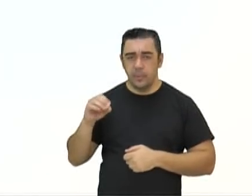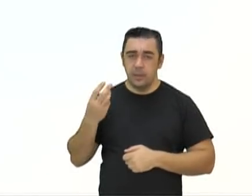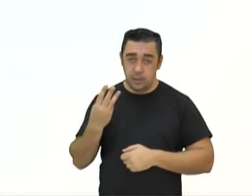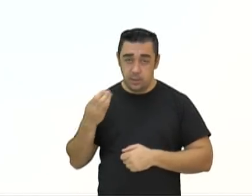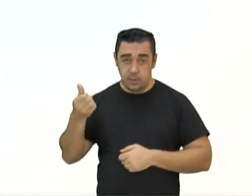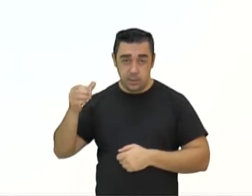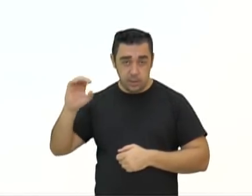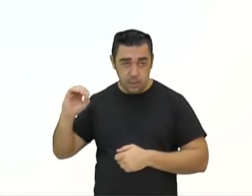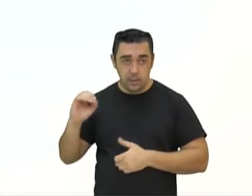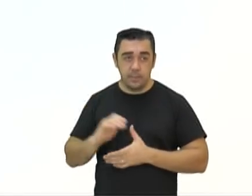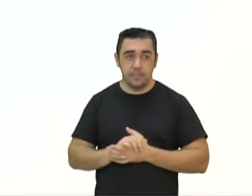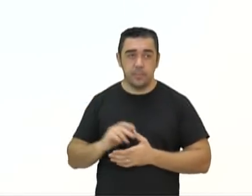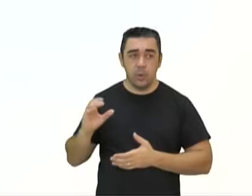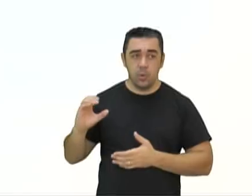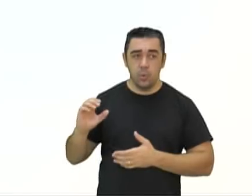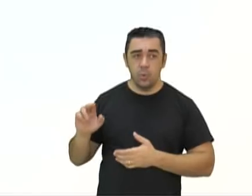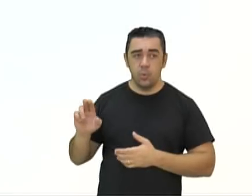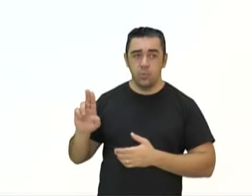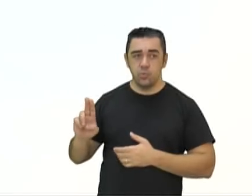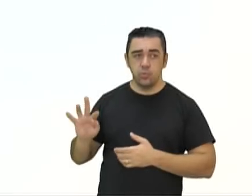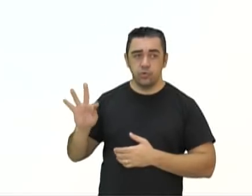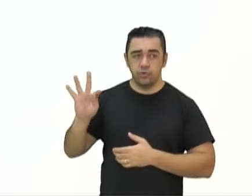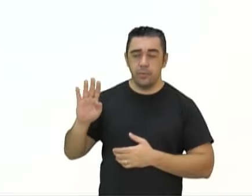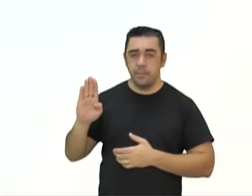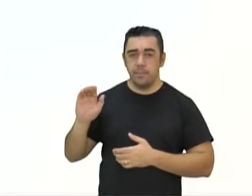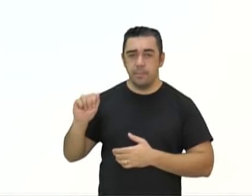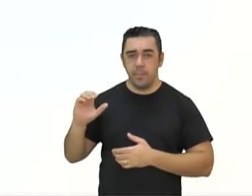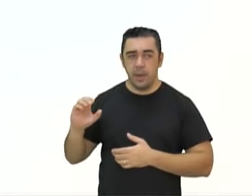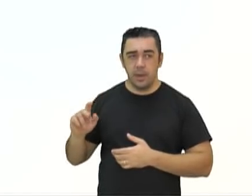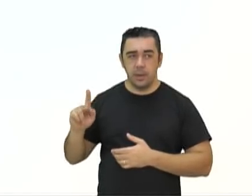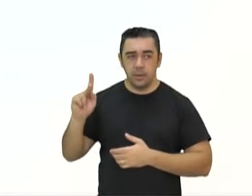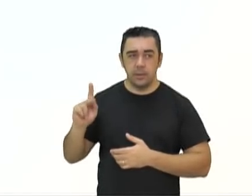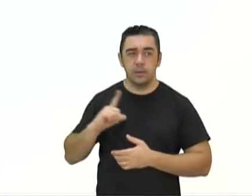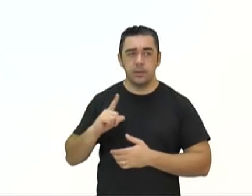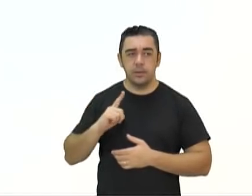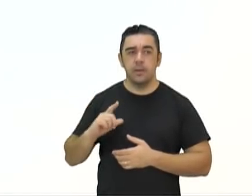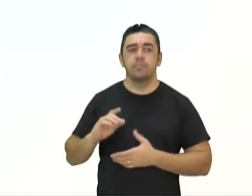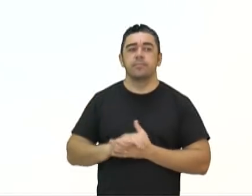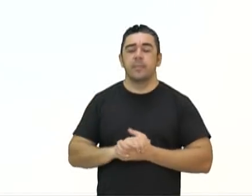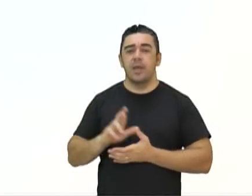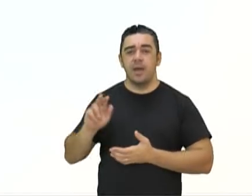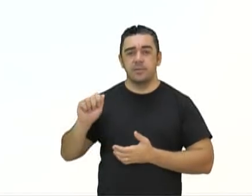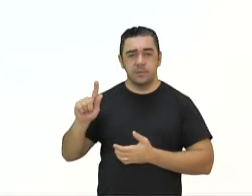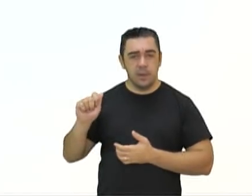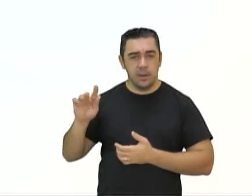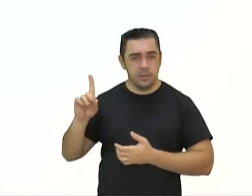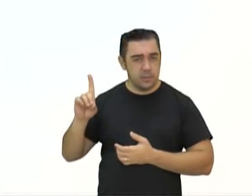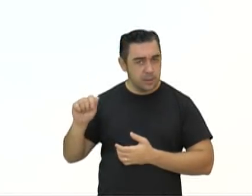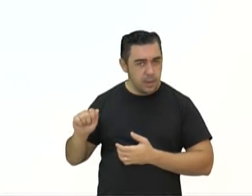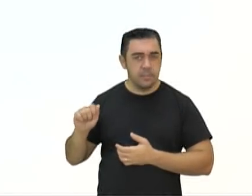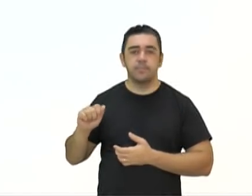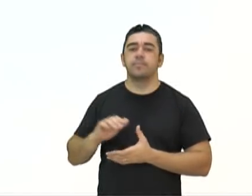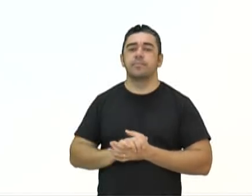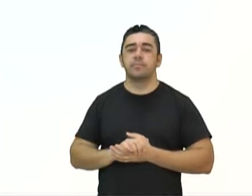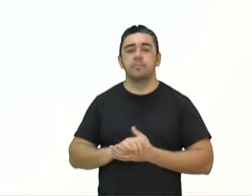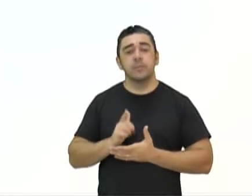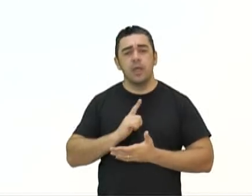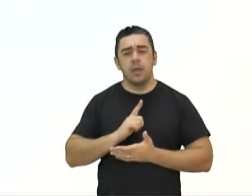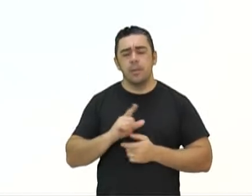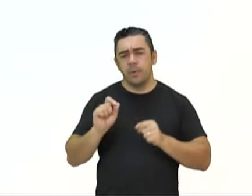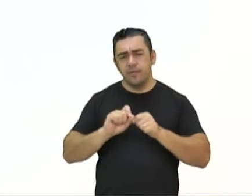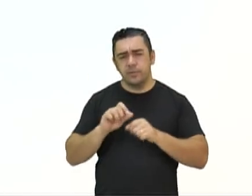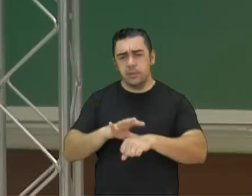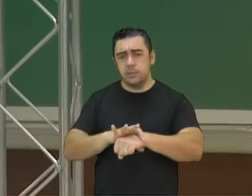360, o cutback, a rasgada, a batida e muitas outras. Para uma prática